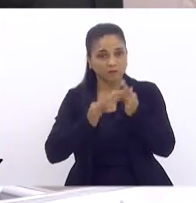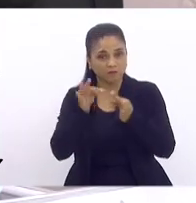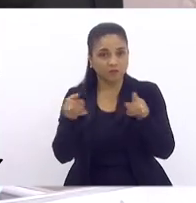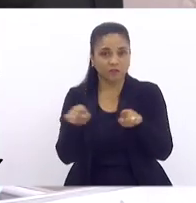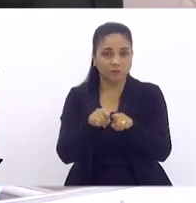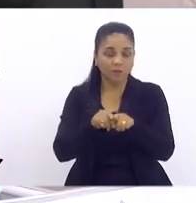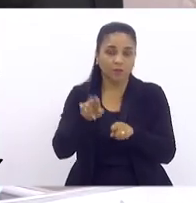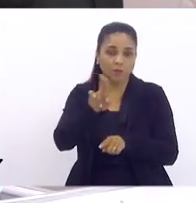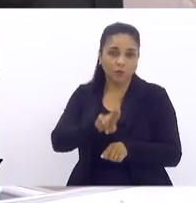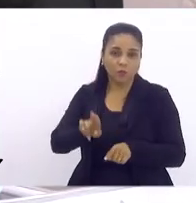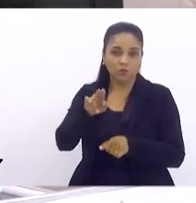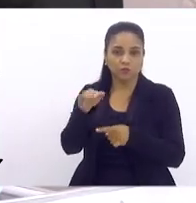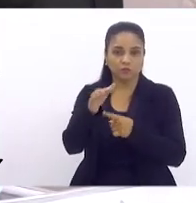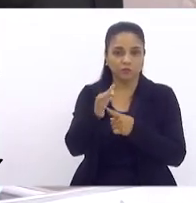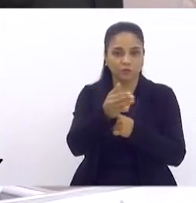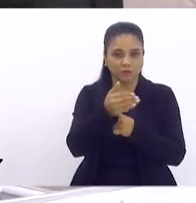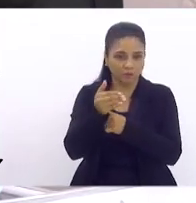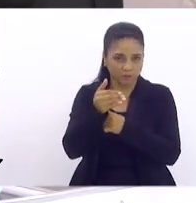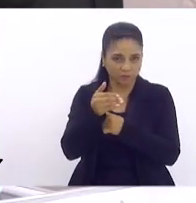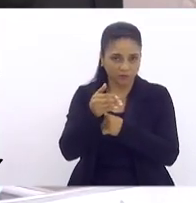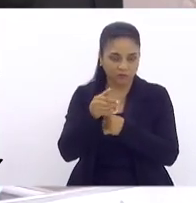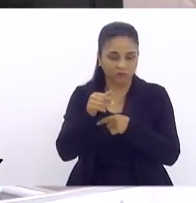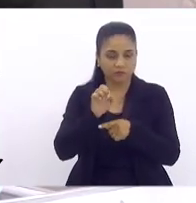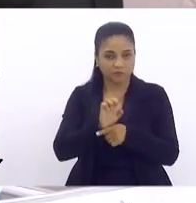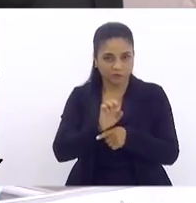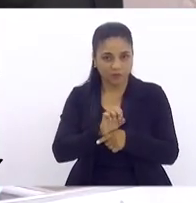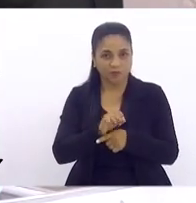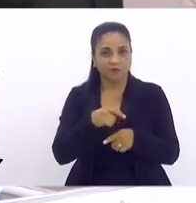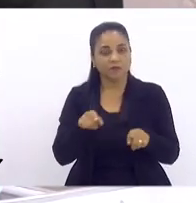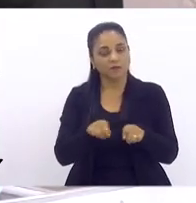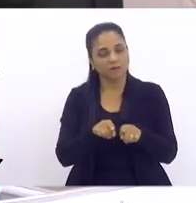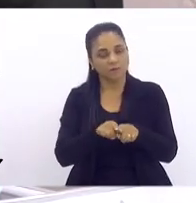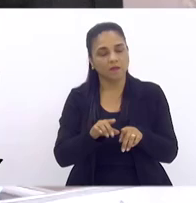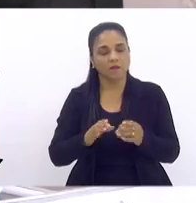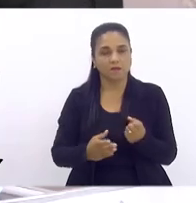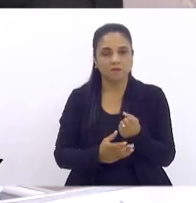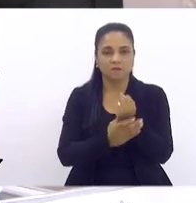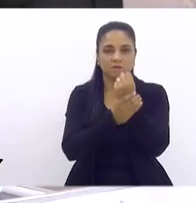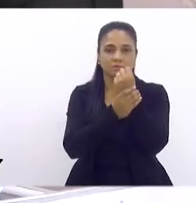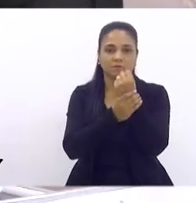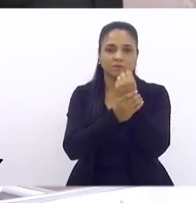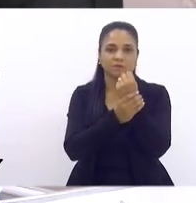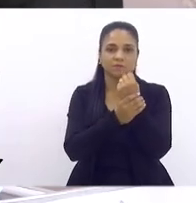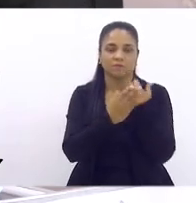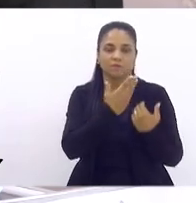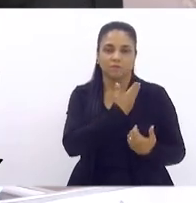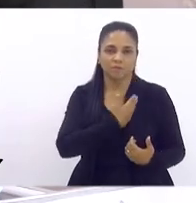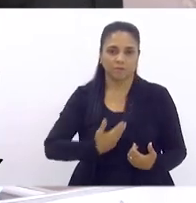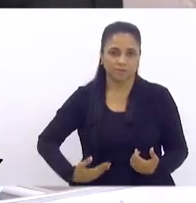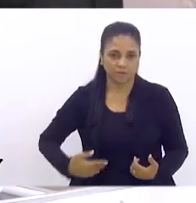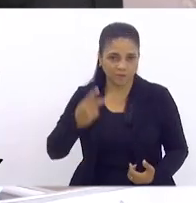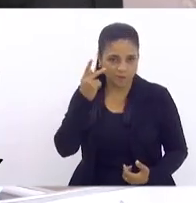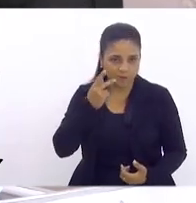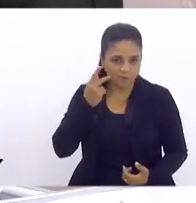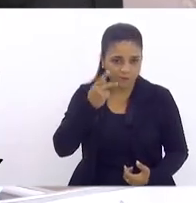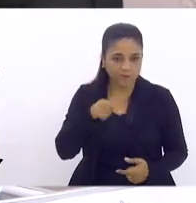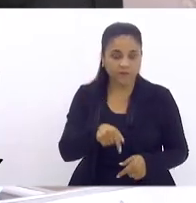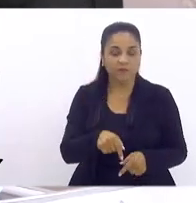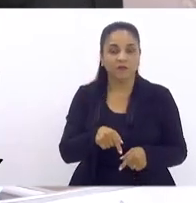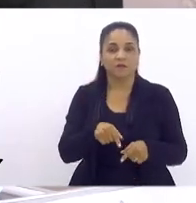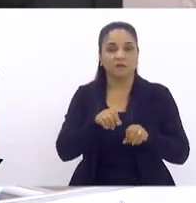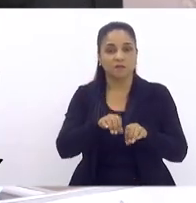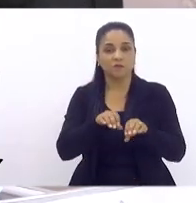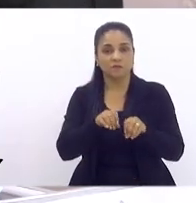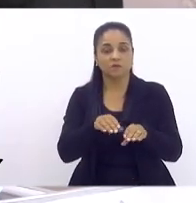e aí eu queria destacar a segurança pública e educação para a gente refletir sobre quando a gente fala da Educação no momento